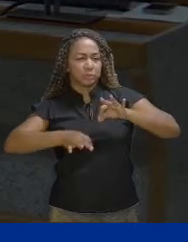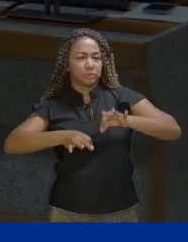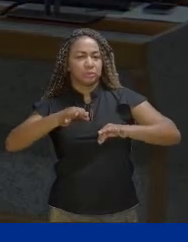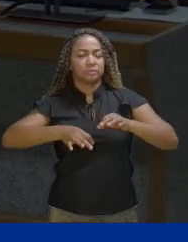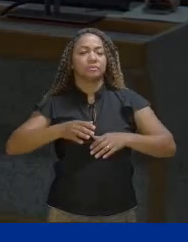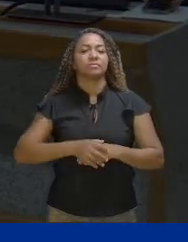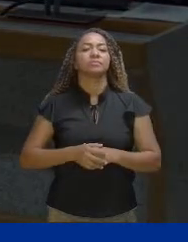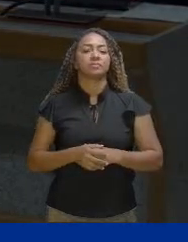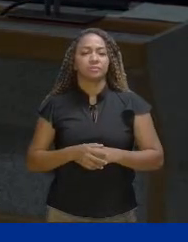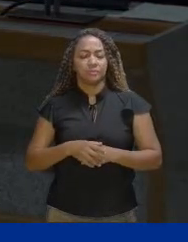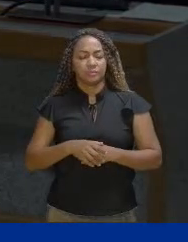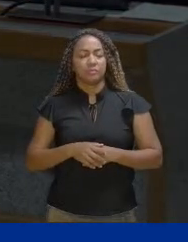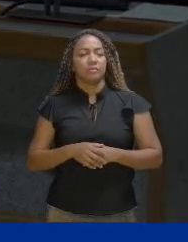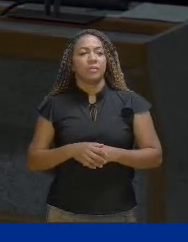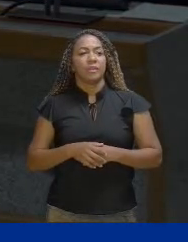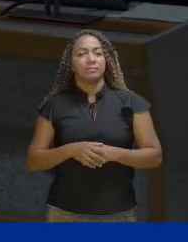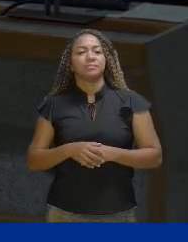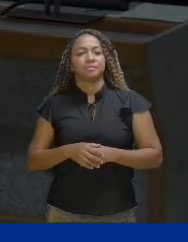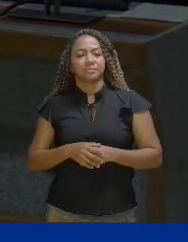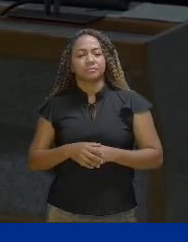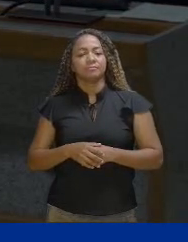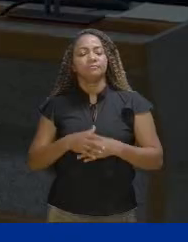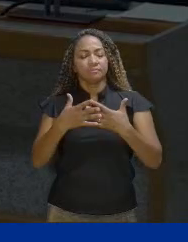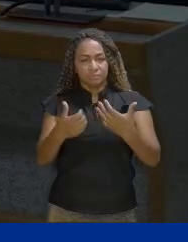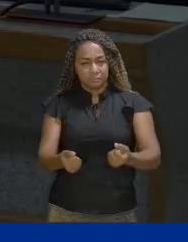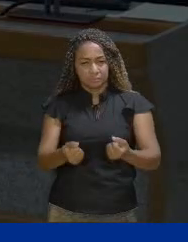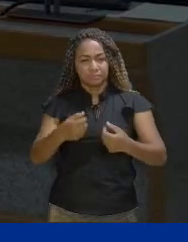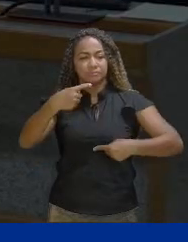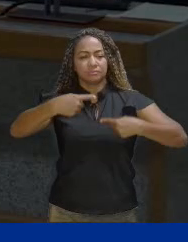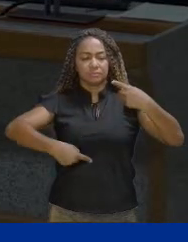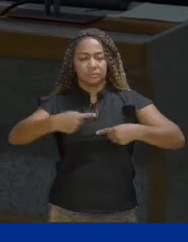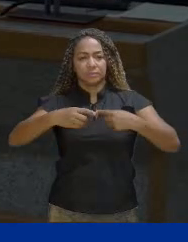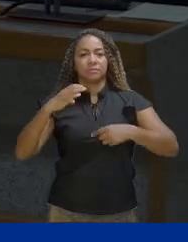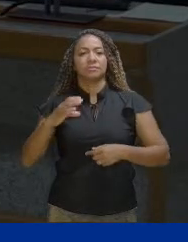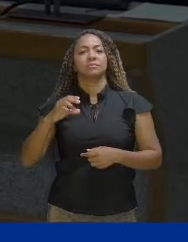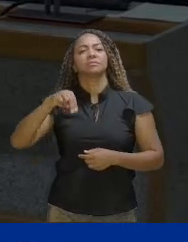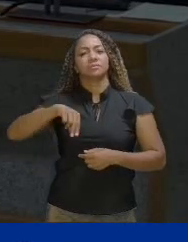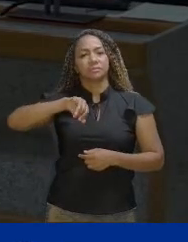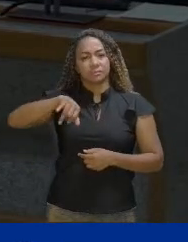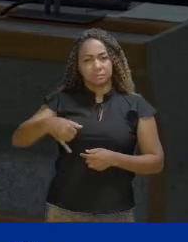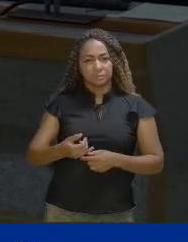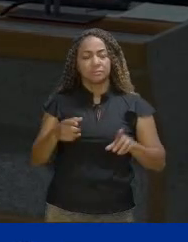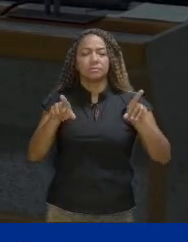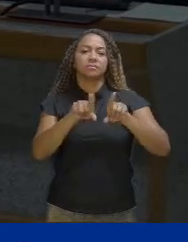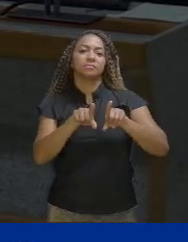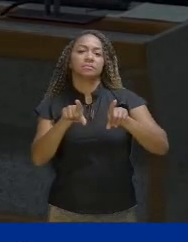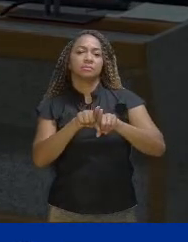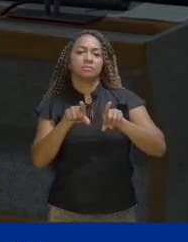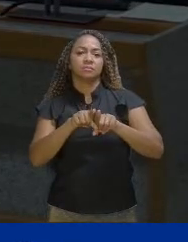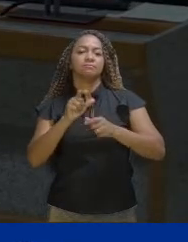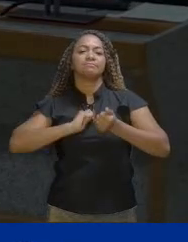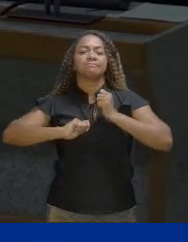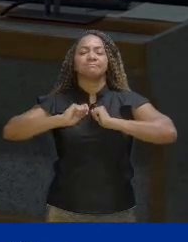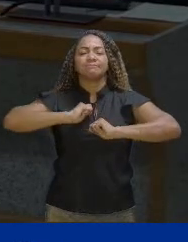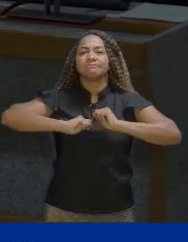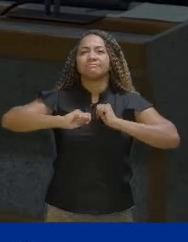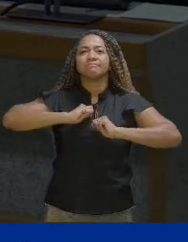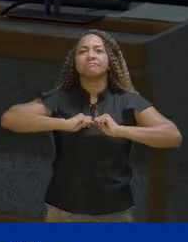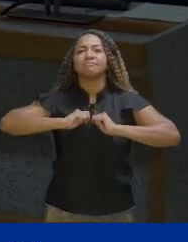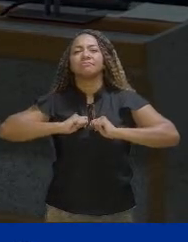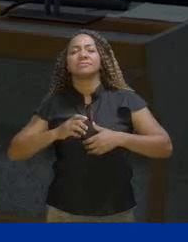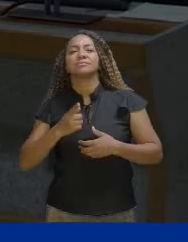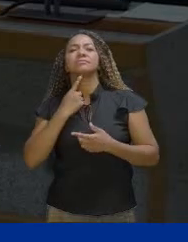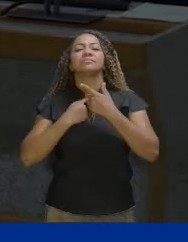ao encontro não só dessa política instituída pelo Conselho Nacional de Justiça, mas também do anseio de se